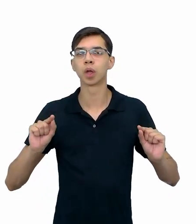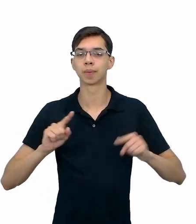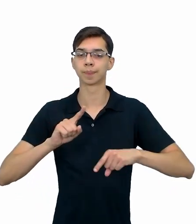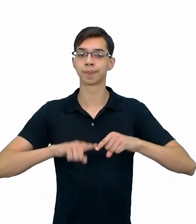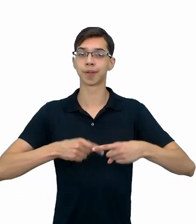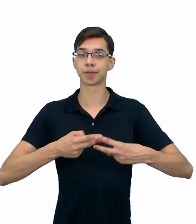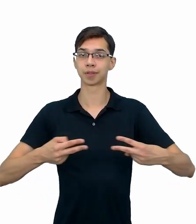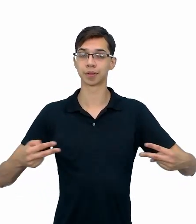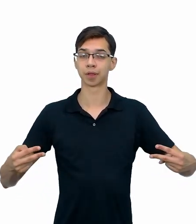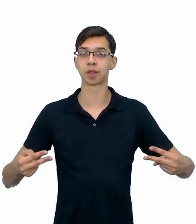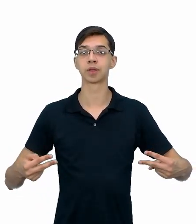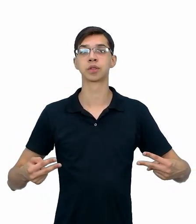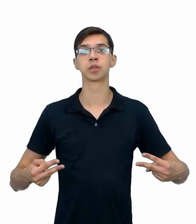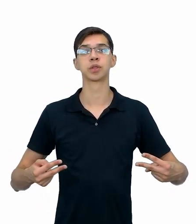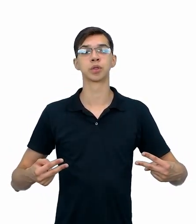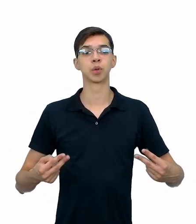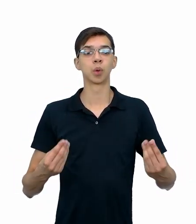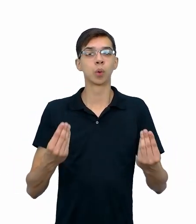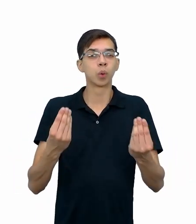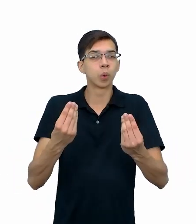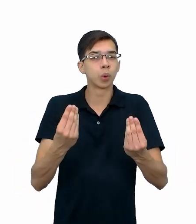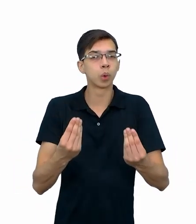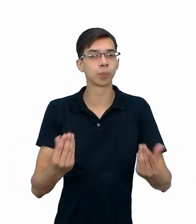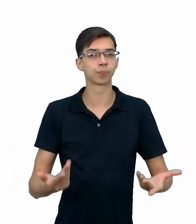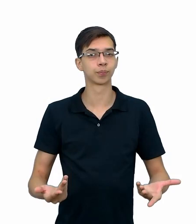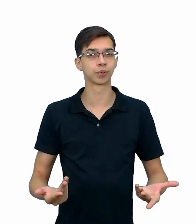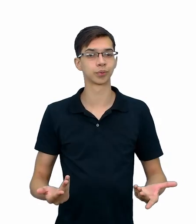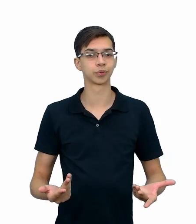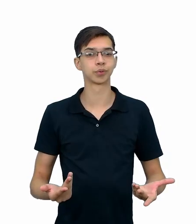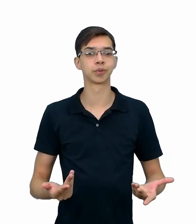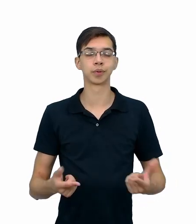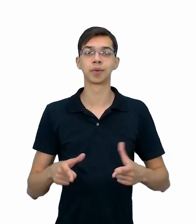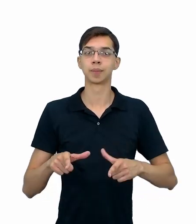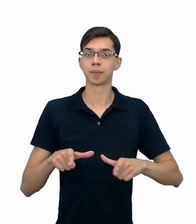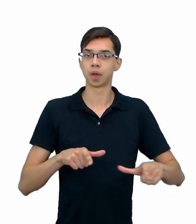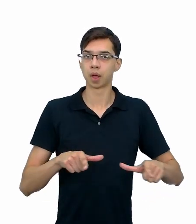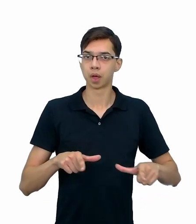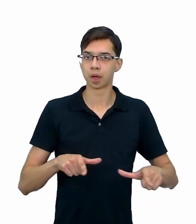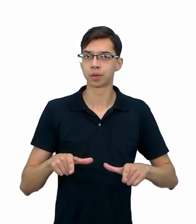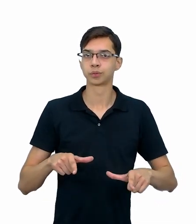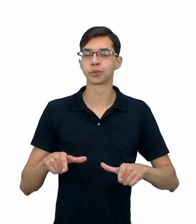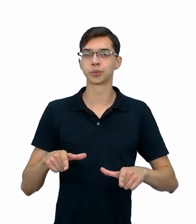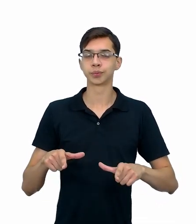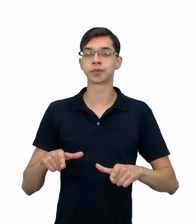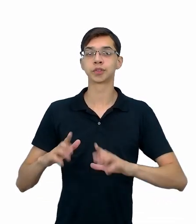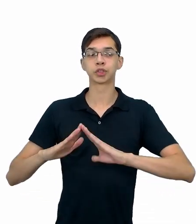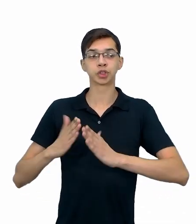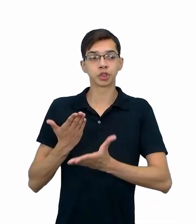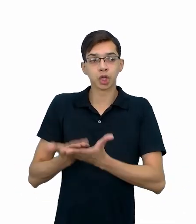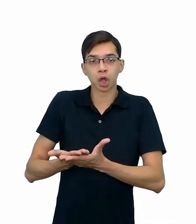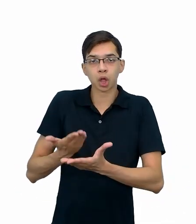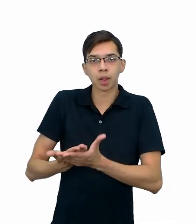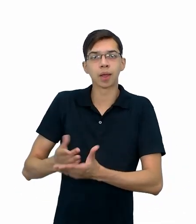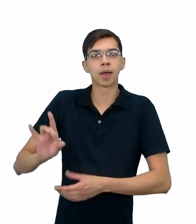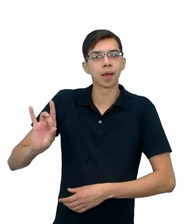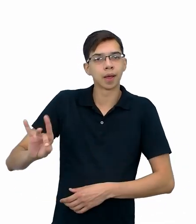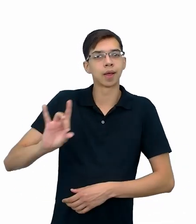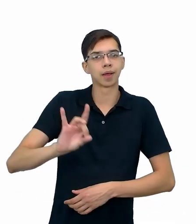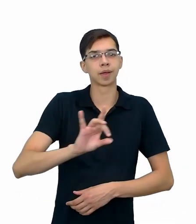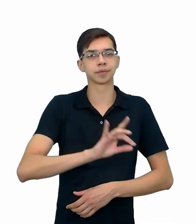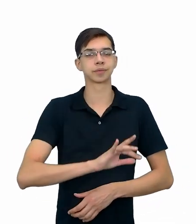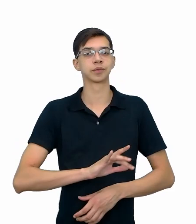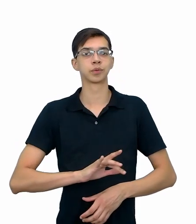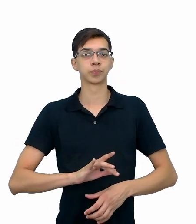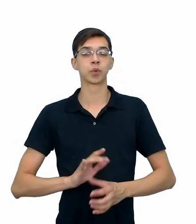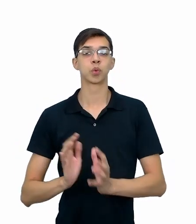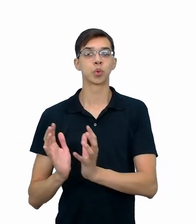disponível, de como se pode colocar, então, esse trabalho em cada escola, em cada turma, né,